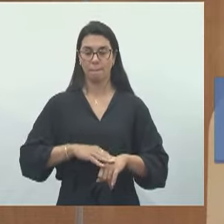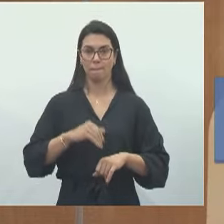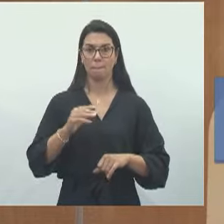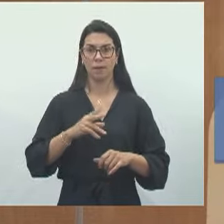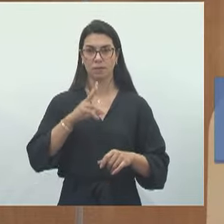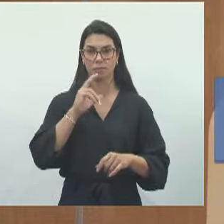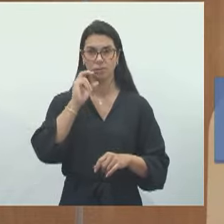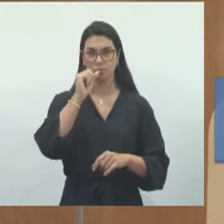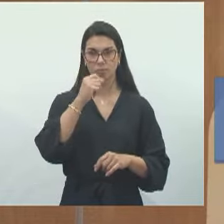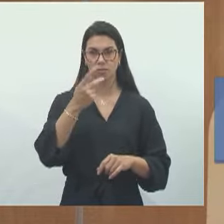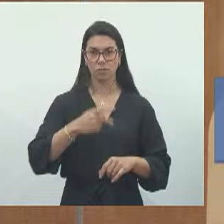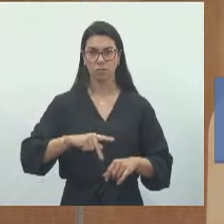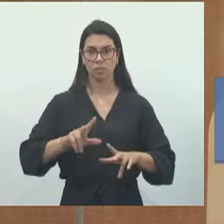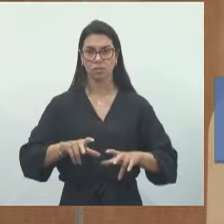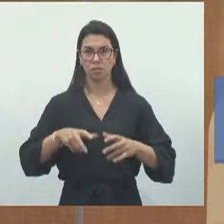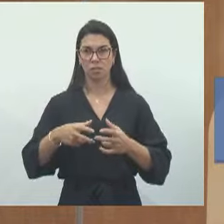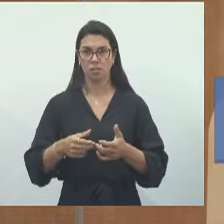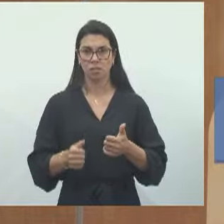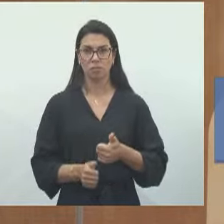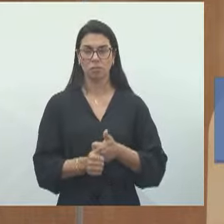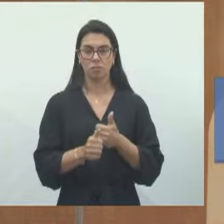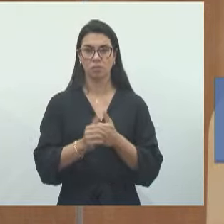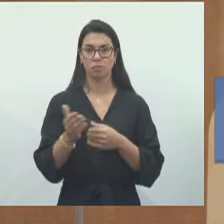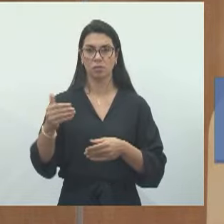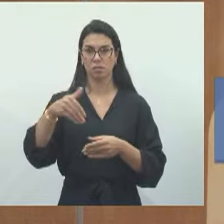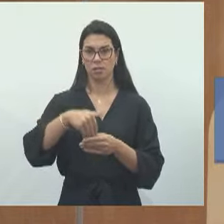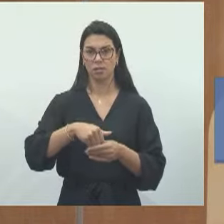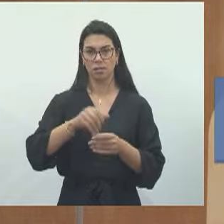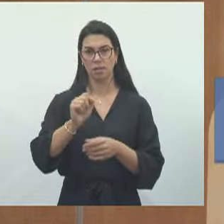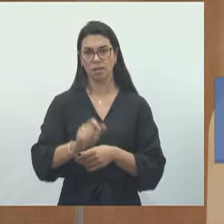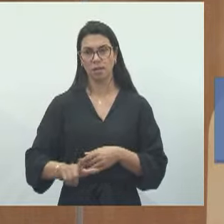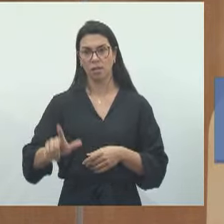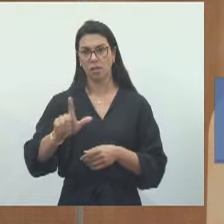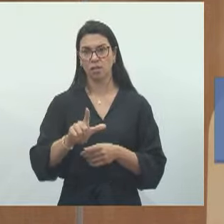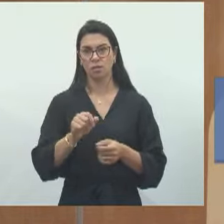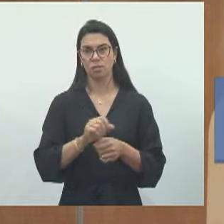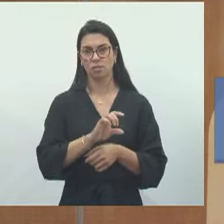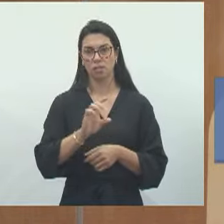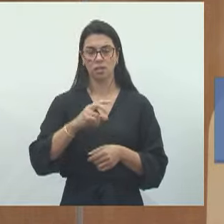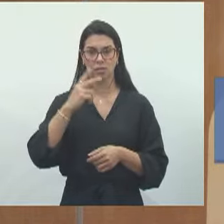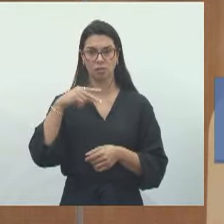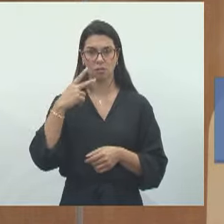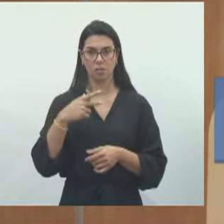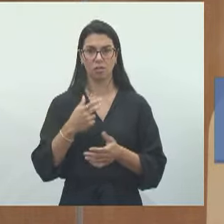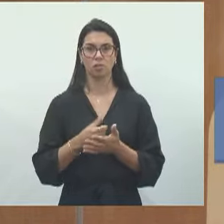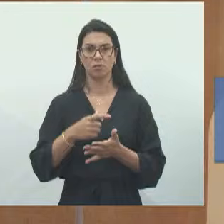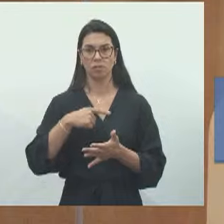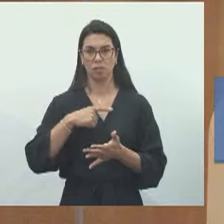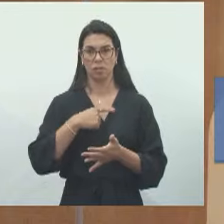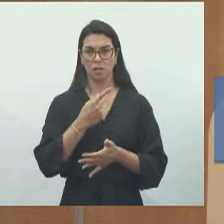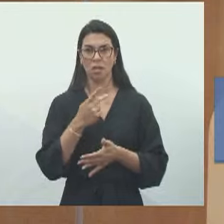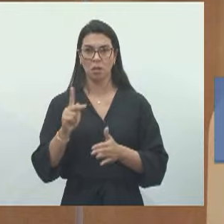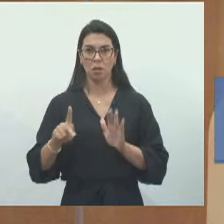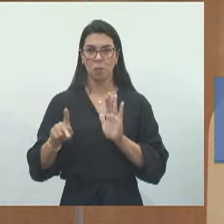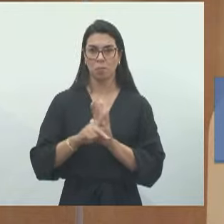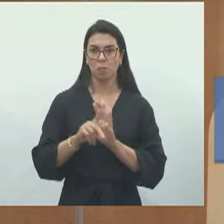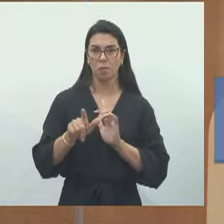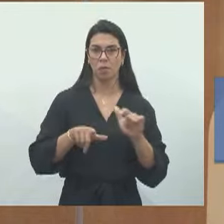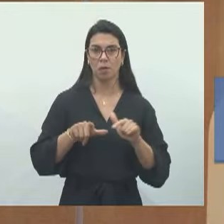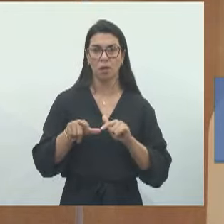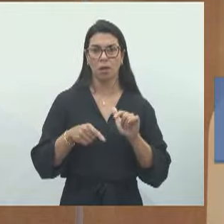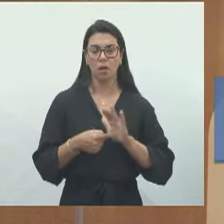é natural, está se aproximando de uma eleição, é claro que cada vereador tem a sua prerrogativa, tem seus trabalhos de estar mostrando,